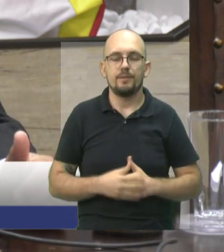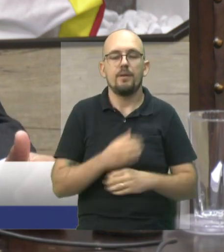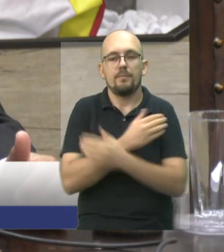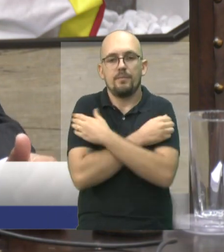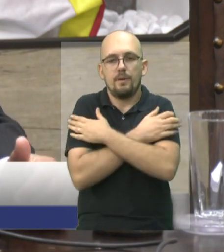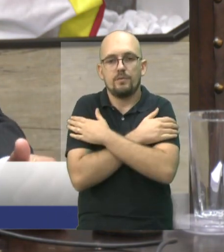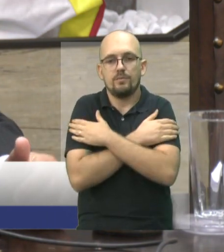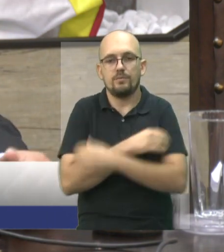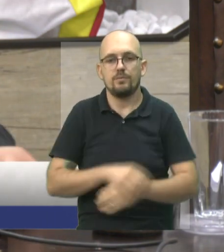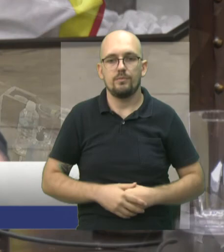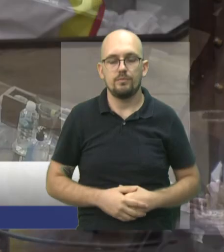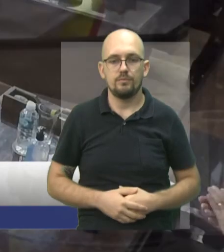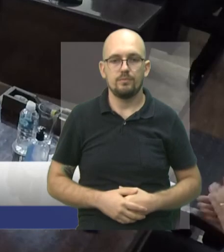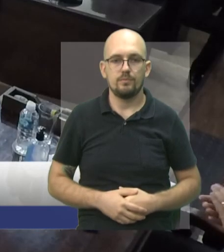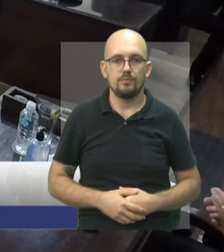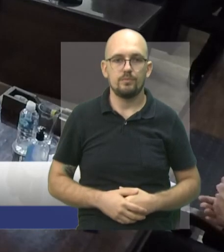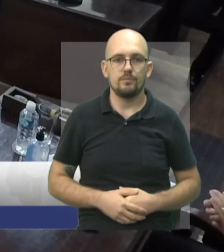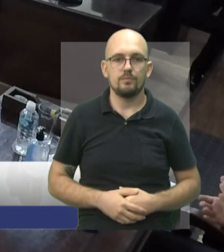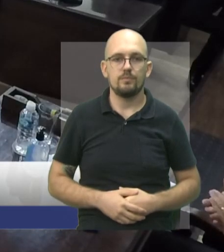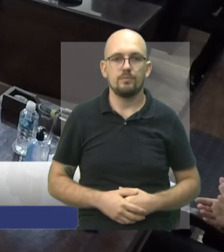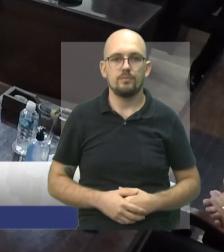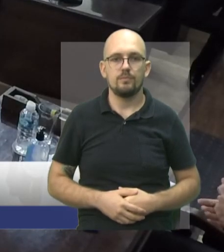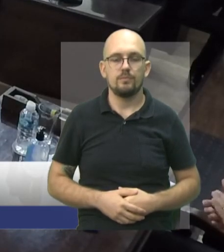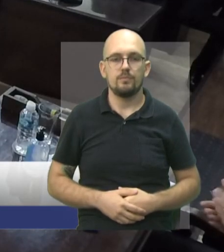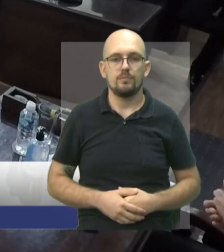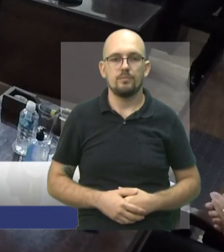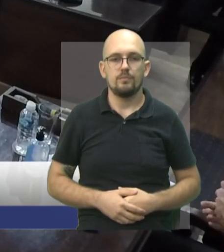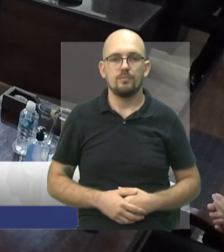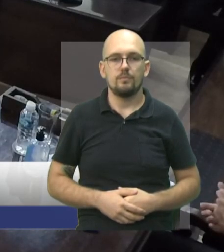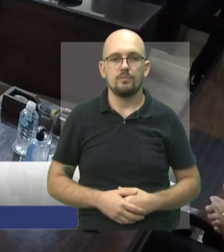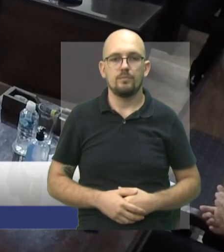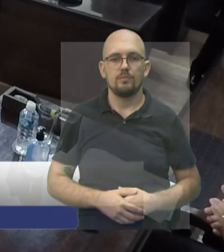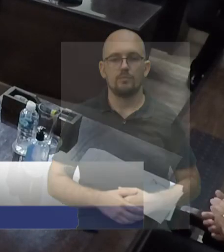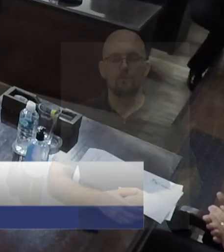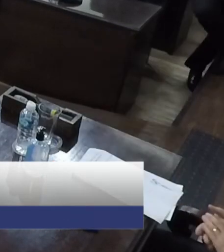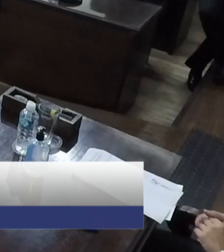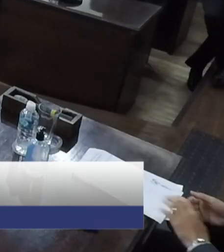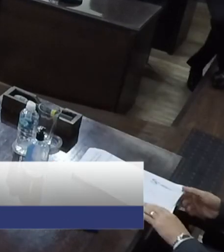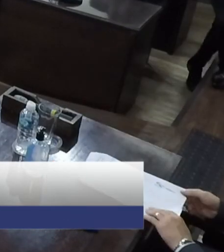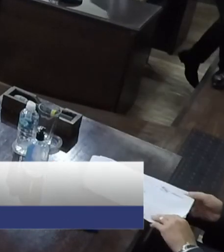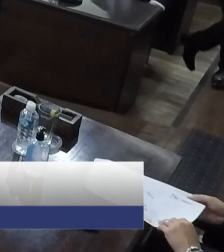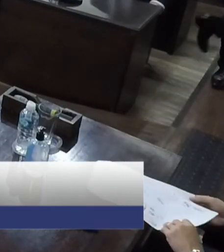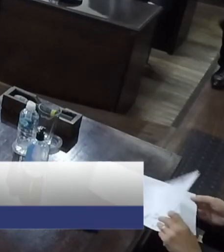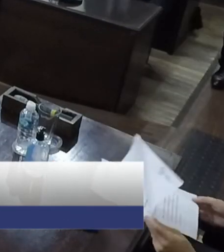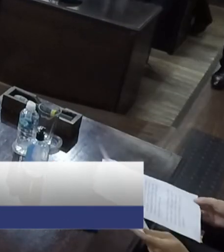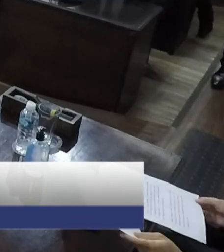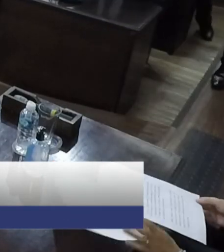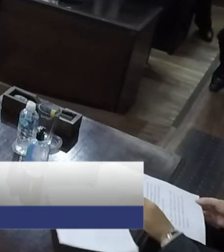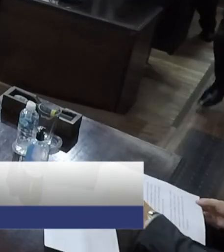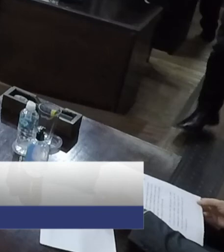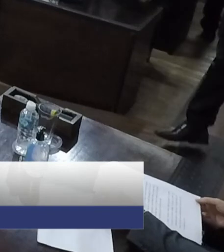abraço. Valeu.